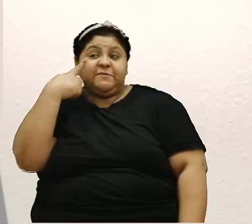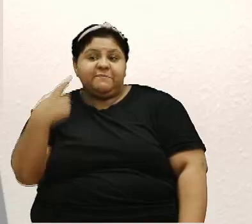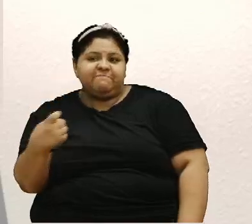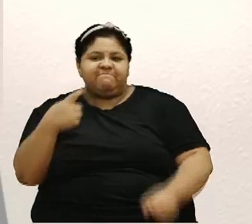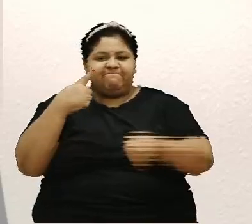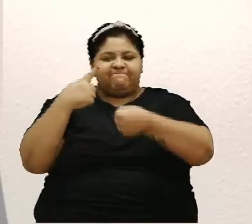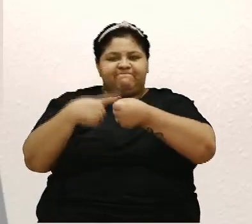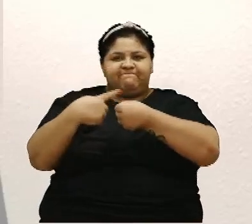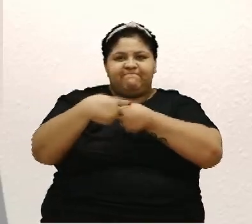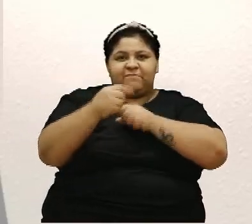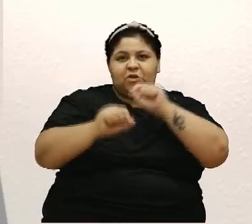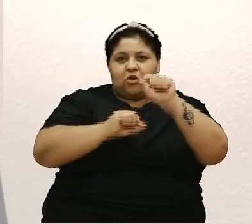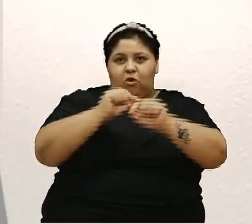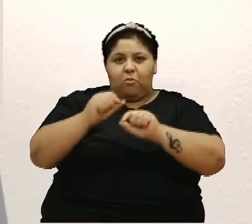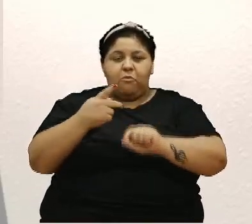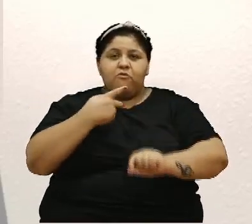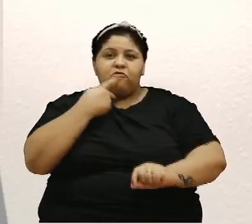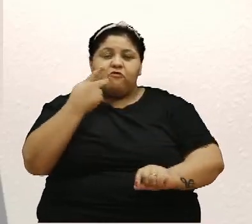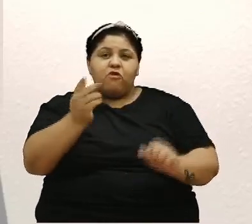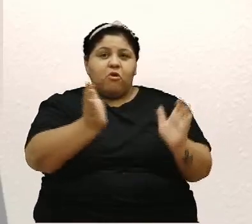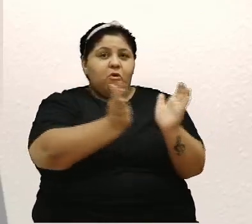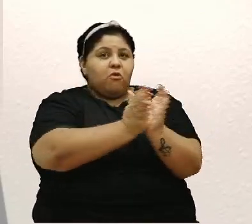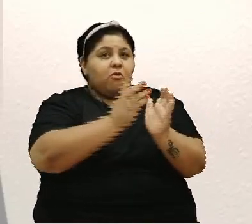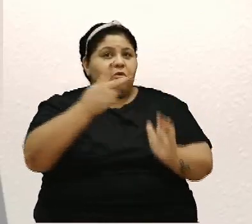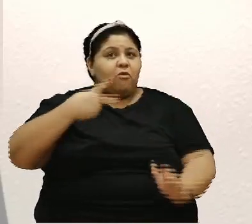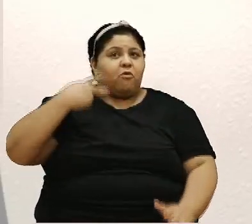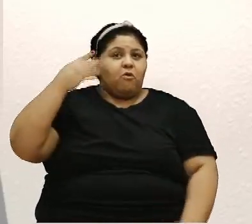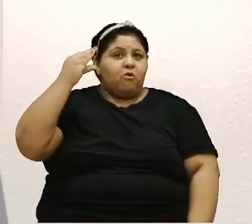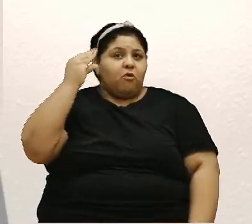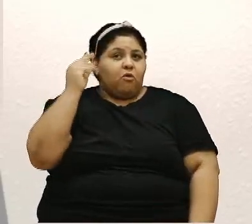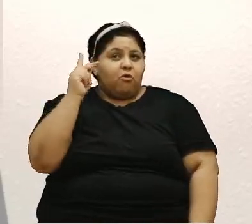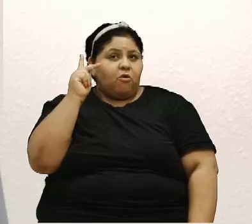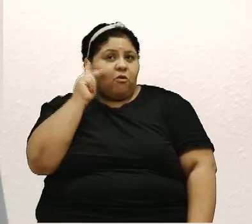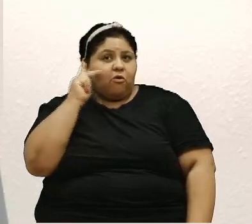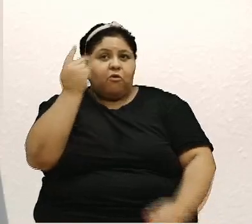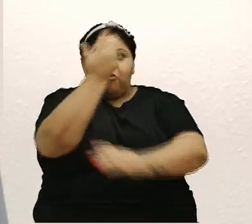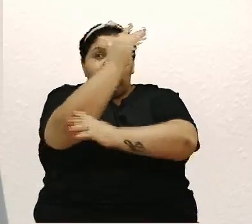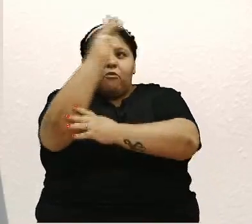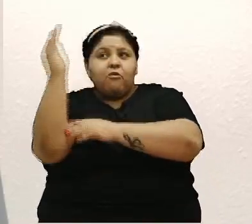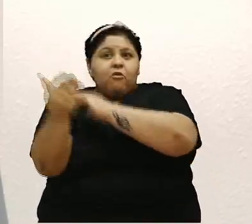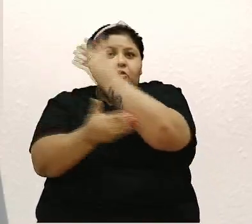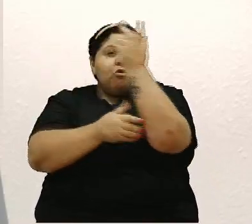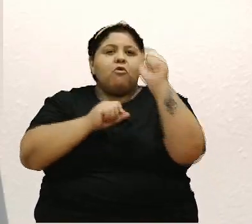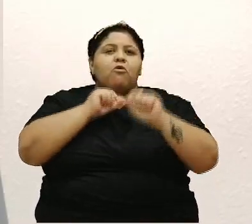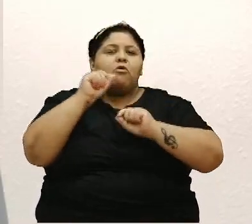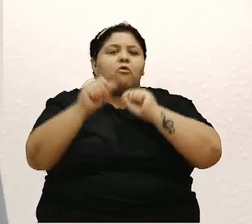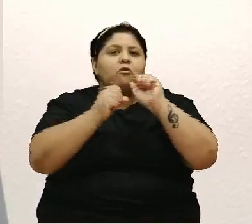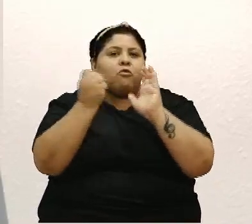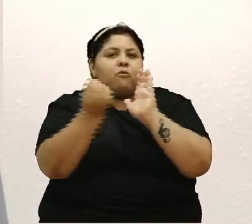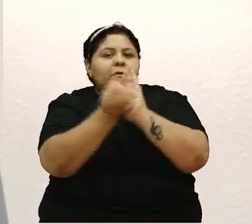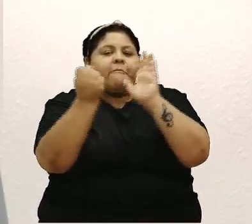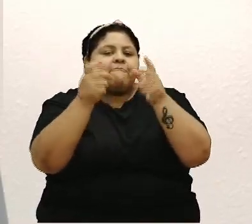nesse caso, como disse meu colega Cláudio Libardi, nos interesses do meio ambiente e naquilo que vai atingir a nossa